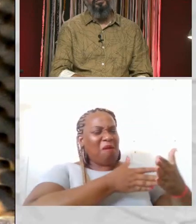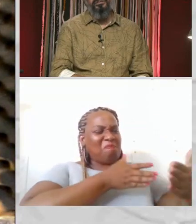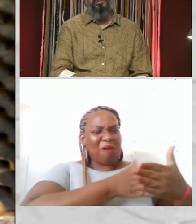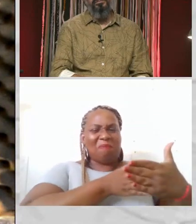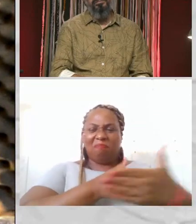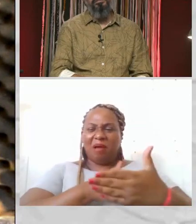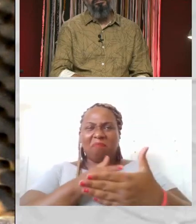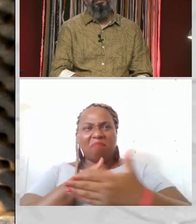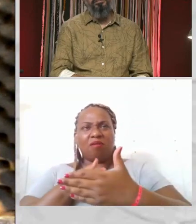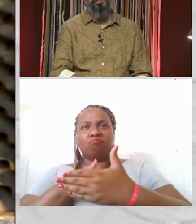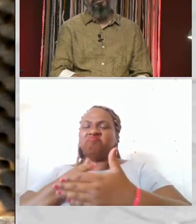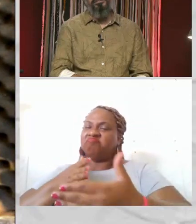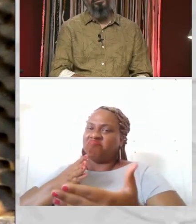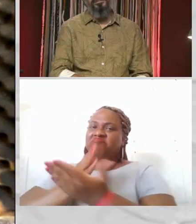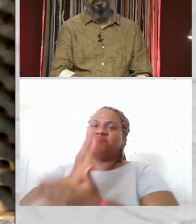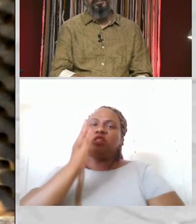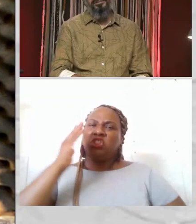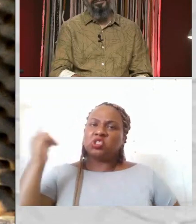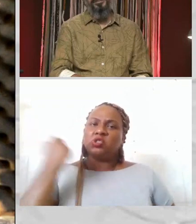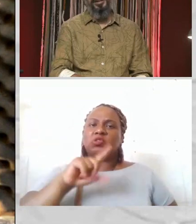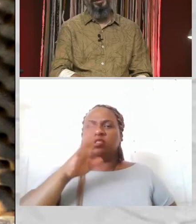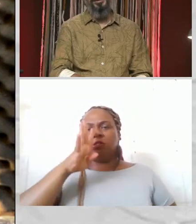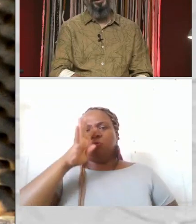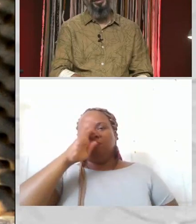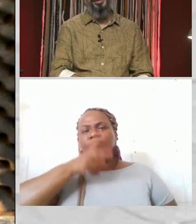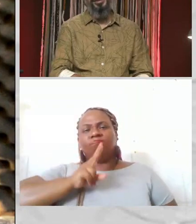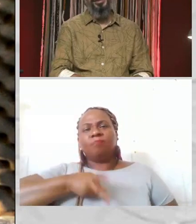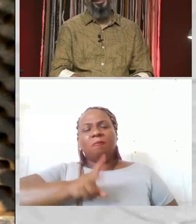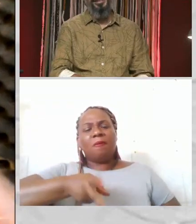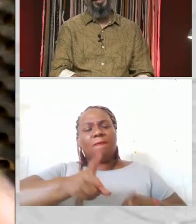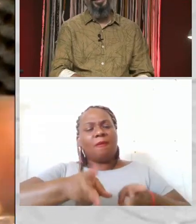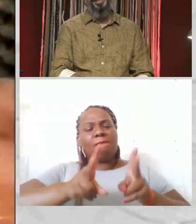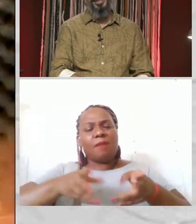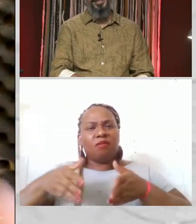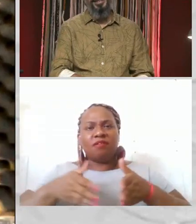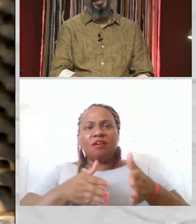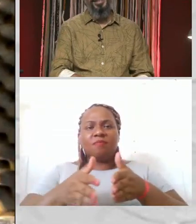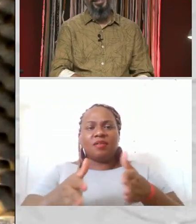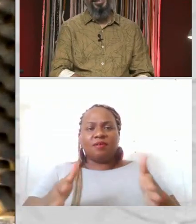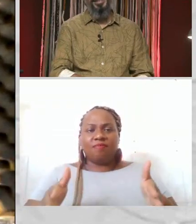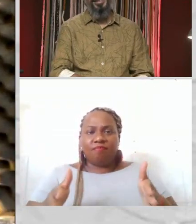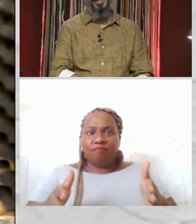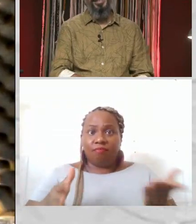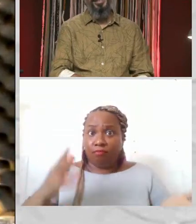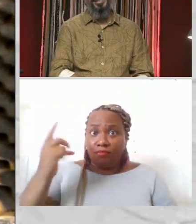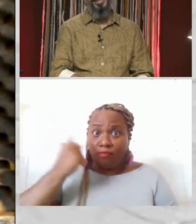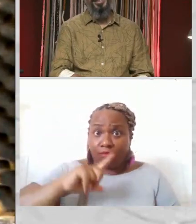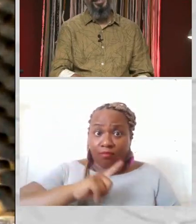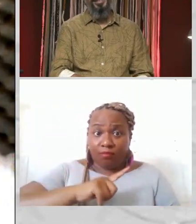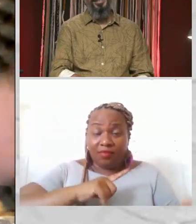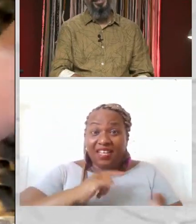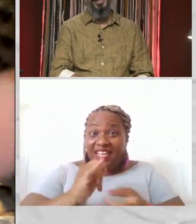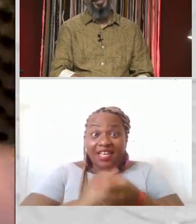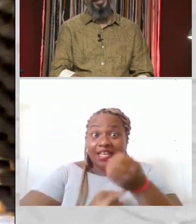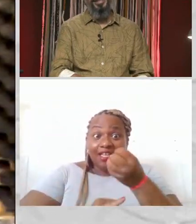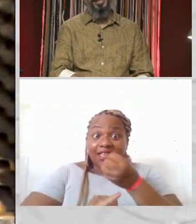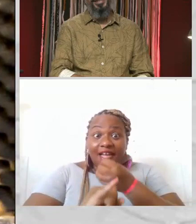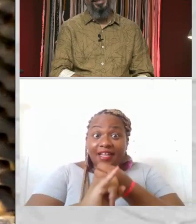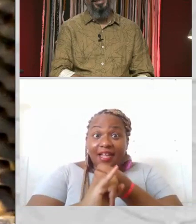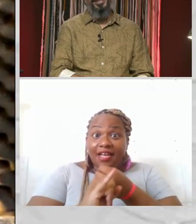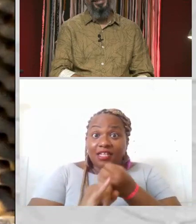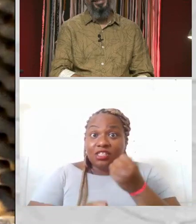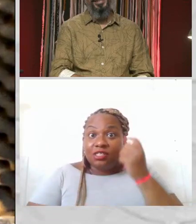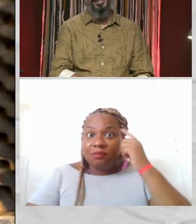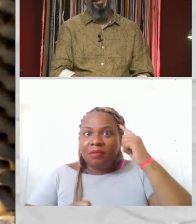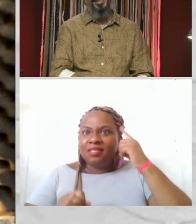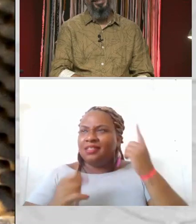caminhando. Firme e forte. Continuamos caminhando. Até a internet, que seria uma coisa totalmente fora